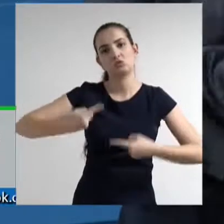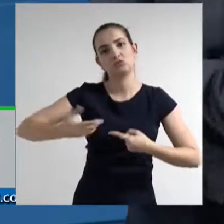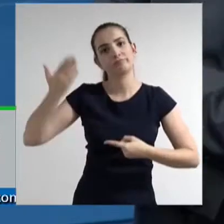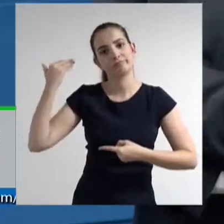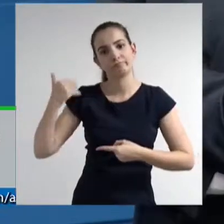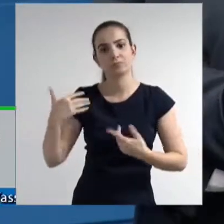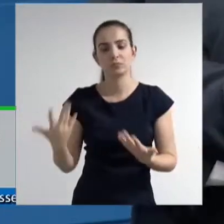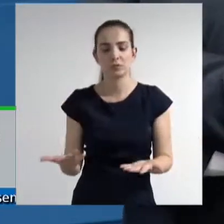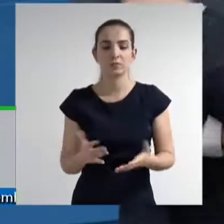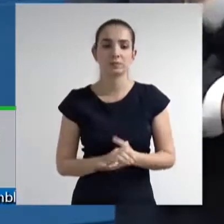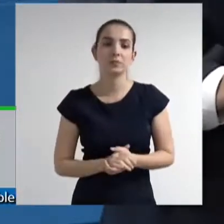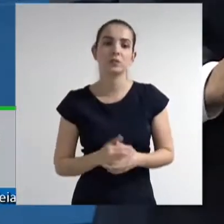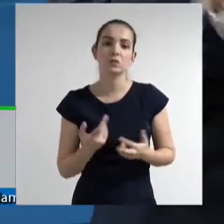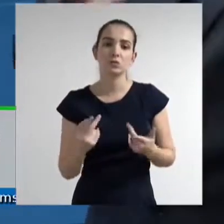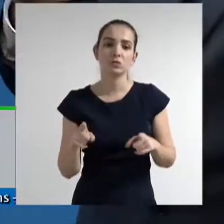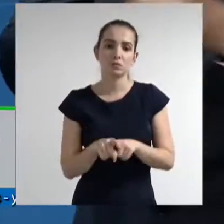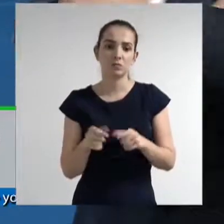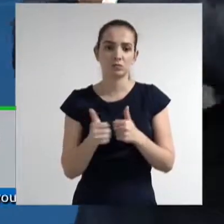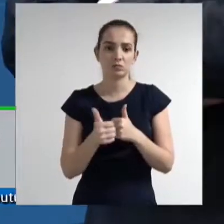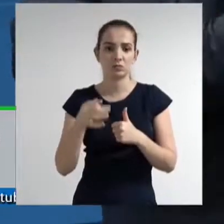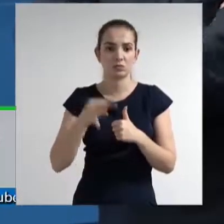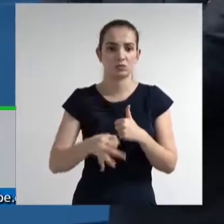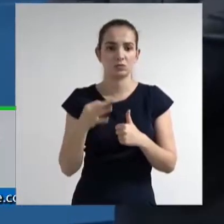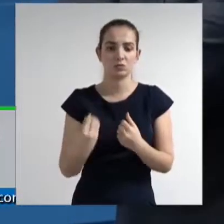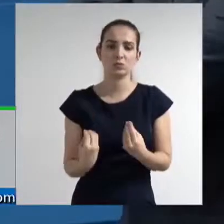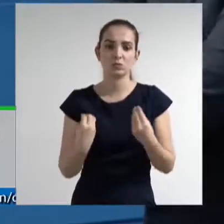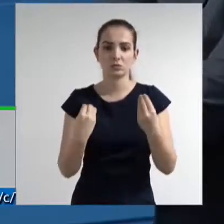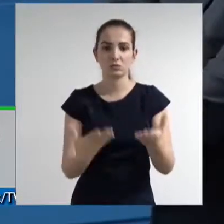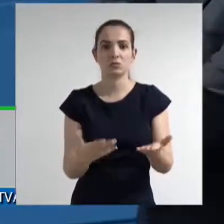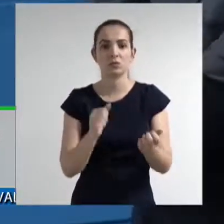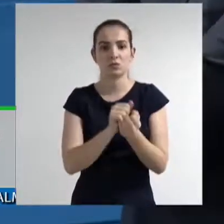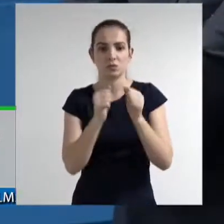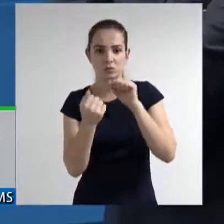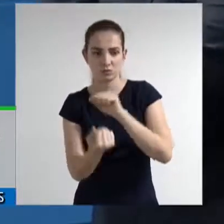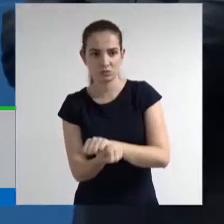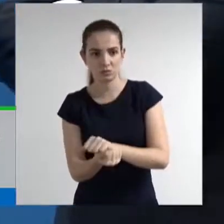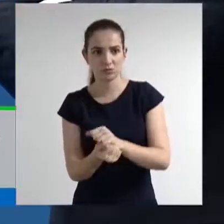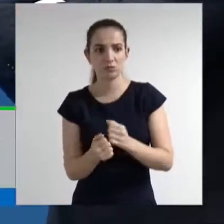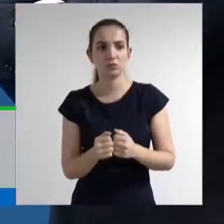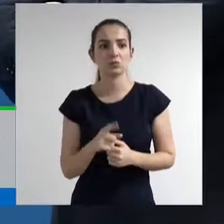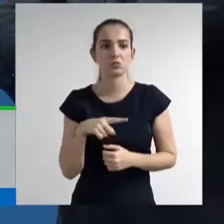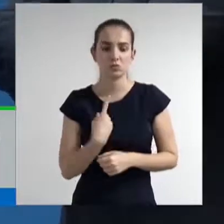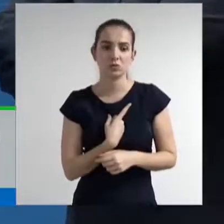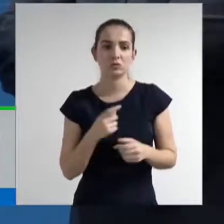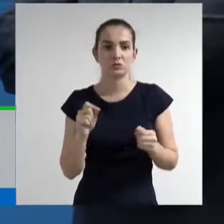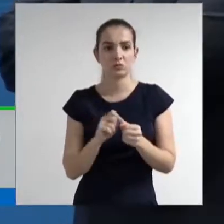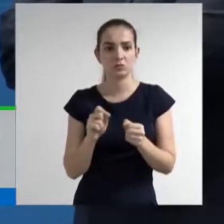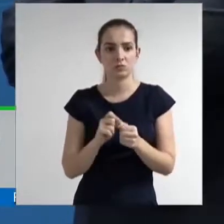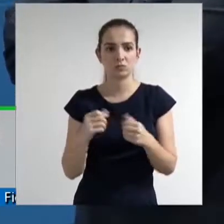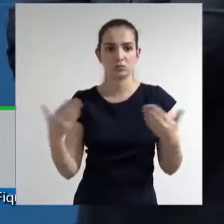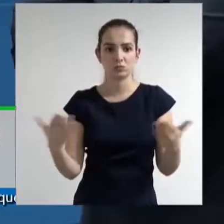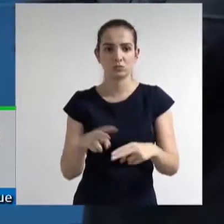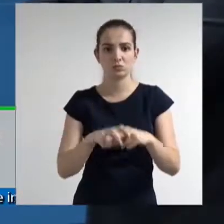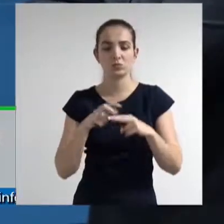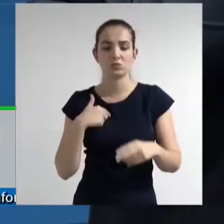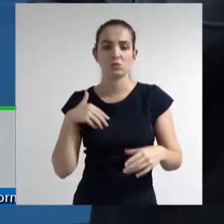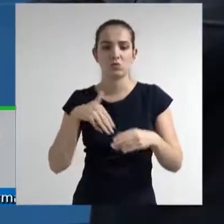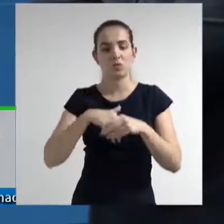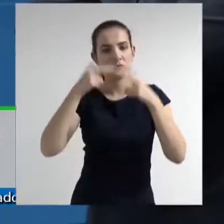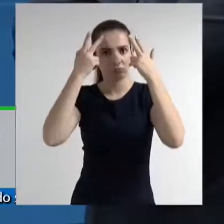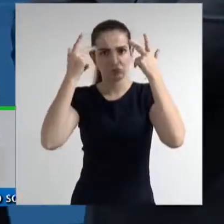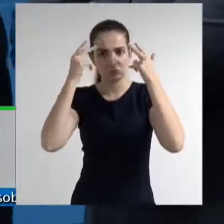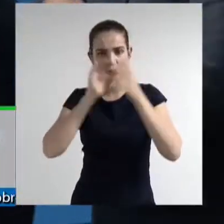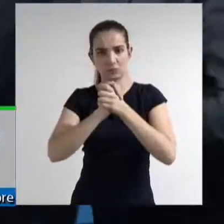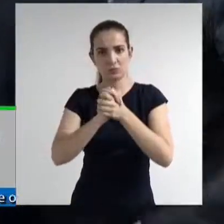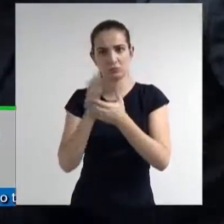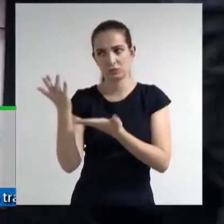inicial. Da mesma forma, o Tribunal de Justiça deu o ajuste para que pudéssemos estar realizando isso hoje. Voto tranquilamente,